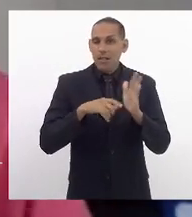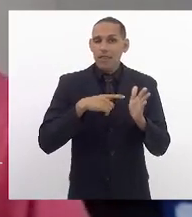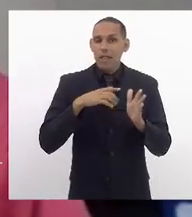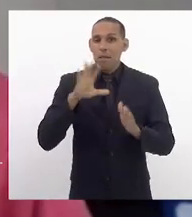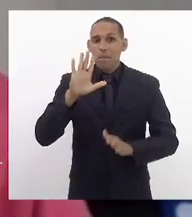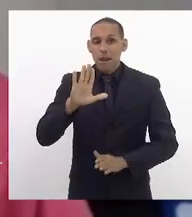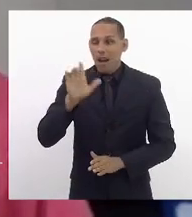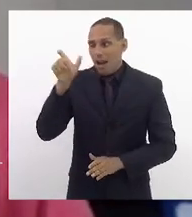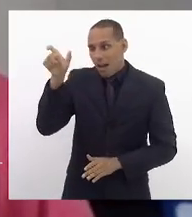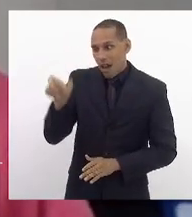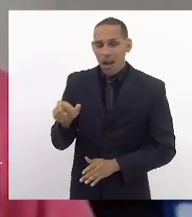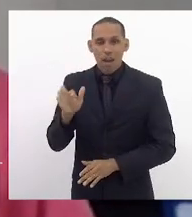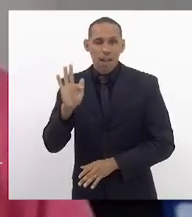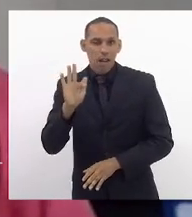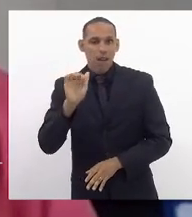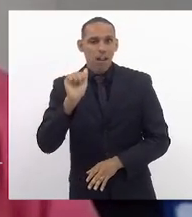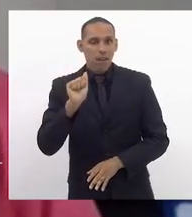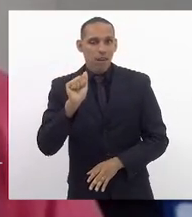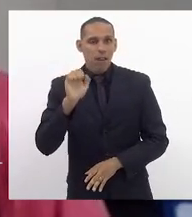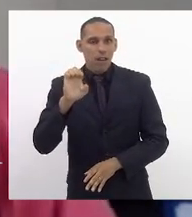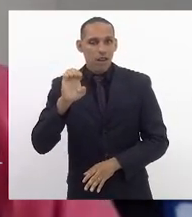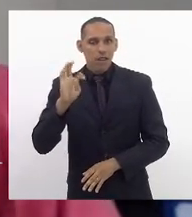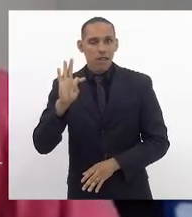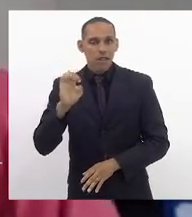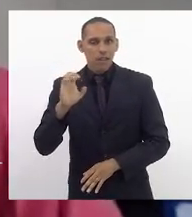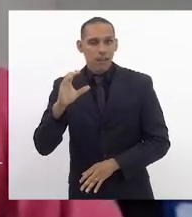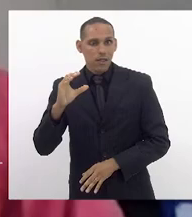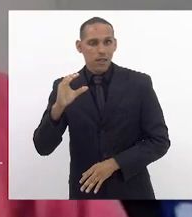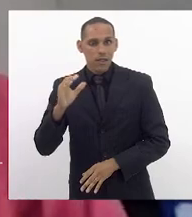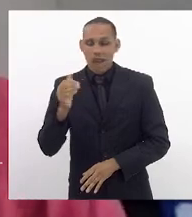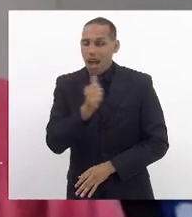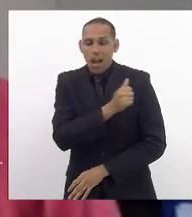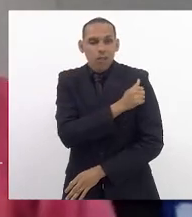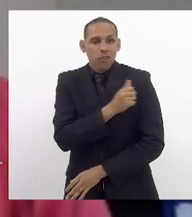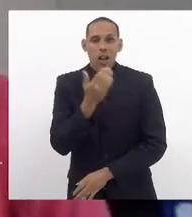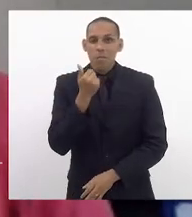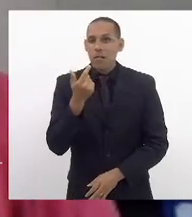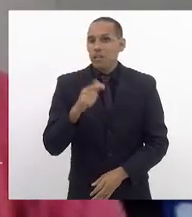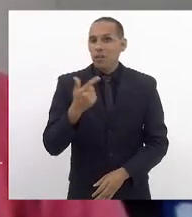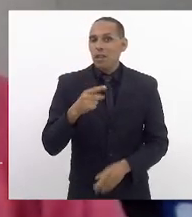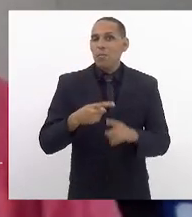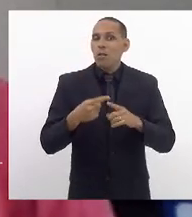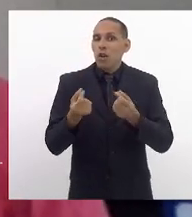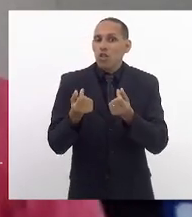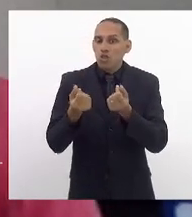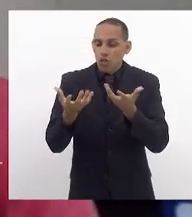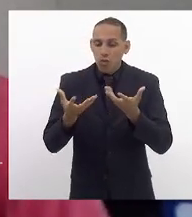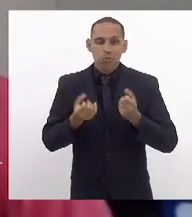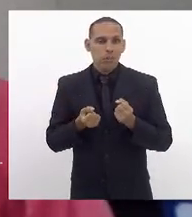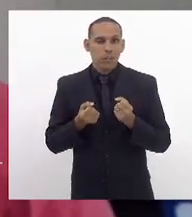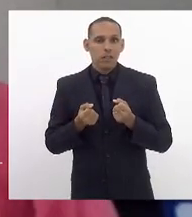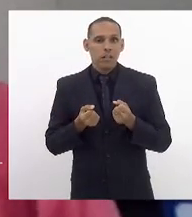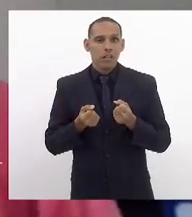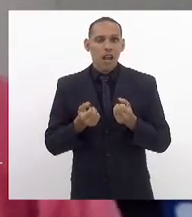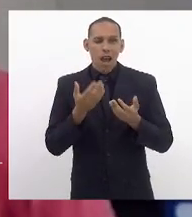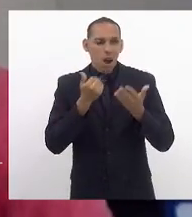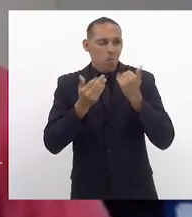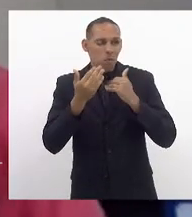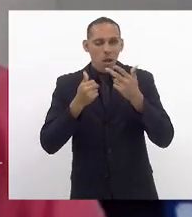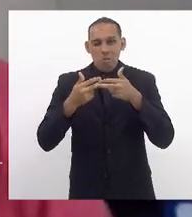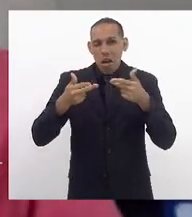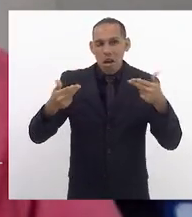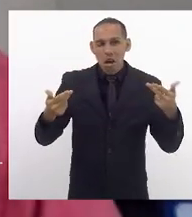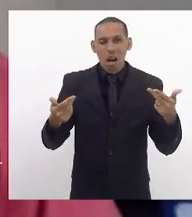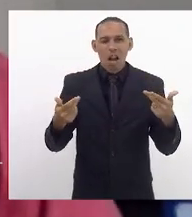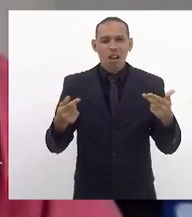recebe diretamente esses recursos, então seus estudantes muitas vezes ficam sem alimentação, fazem lanches absolutamente impróprios,